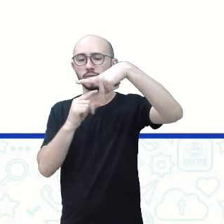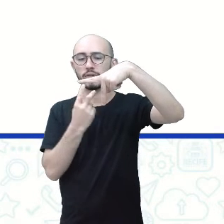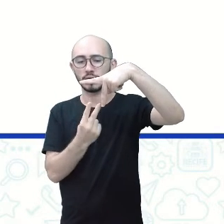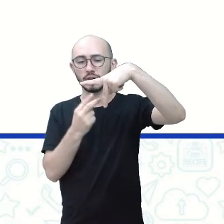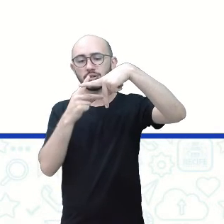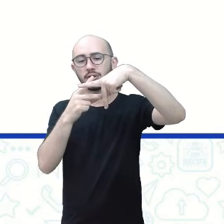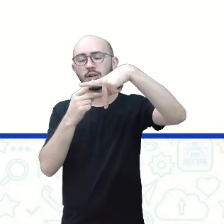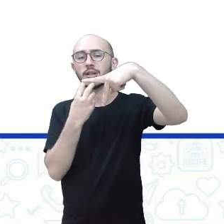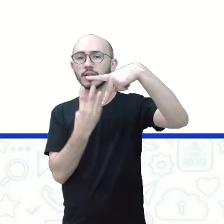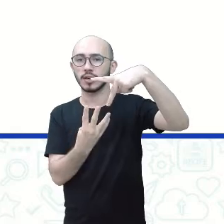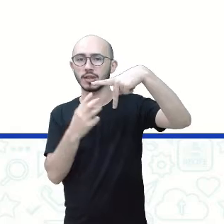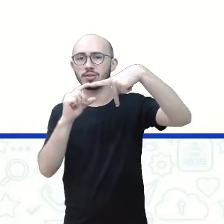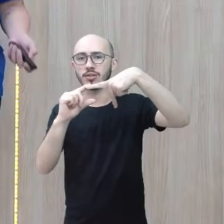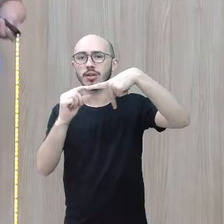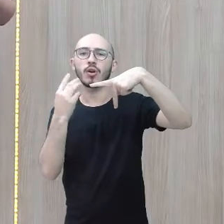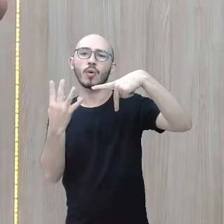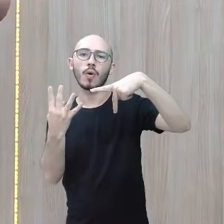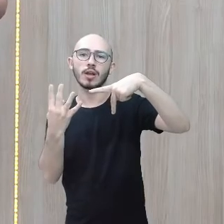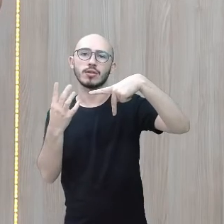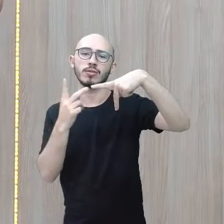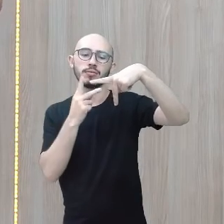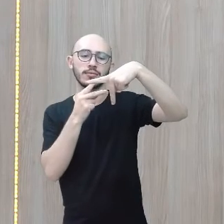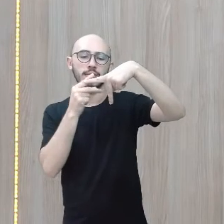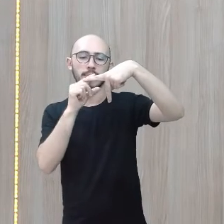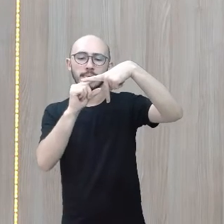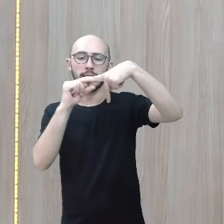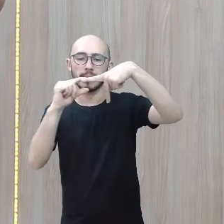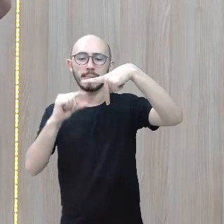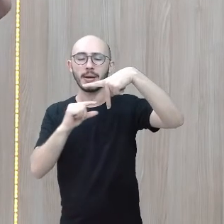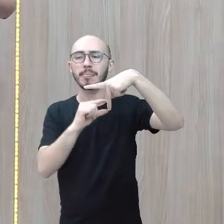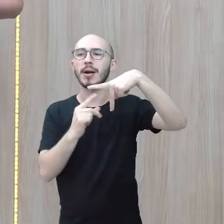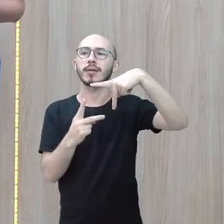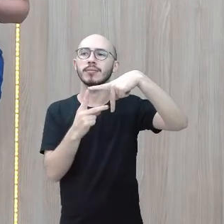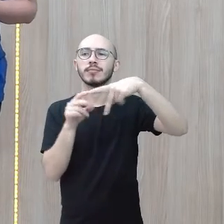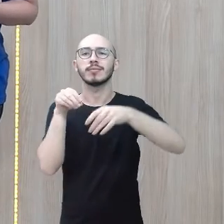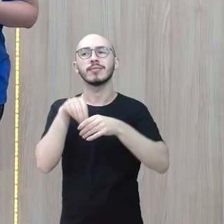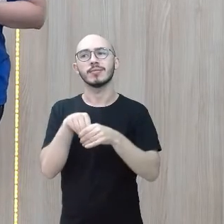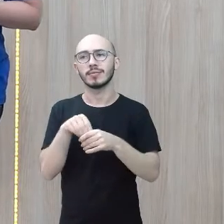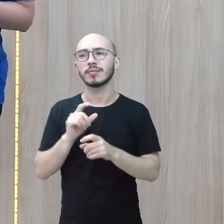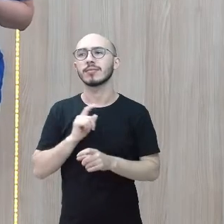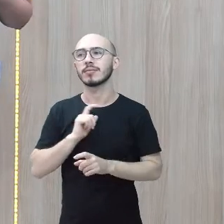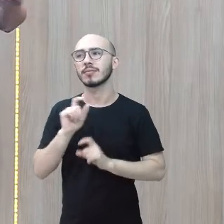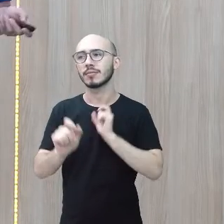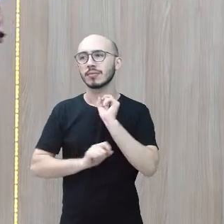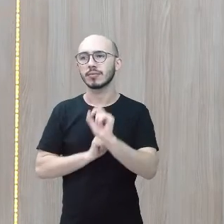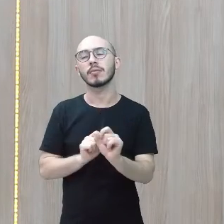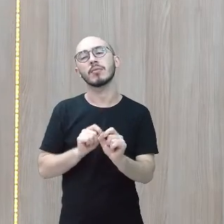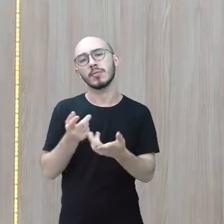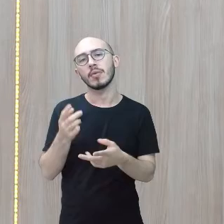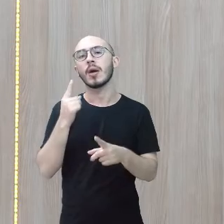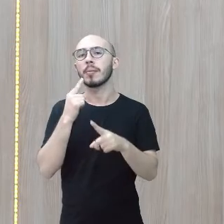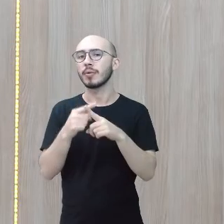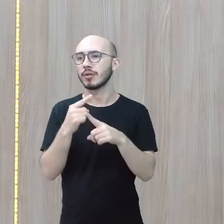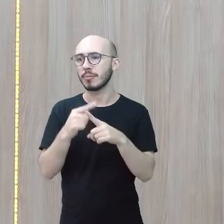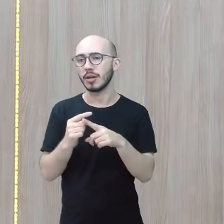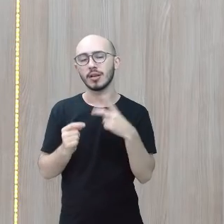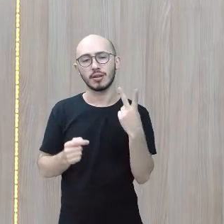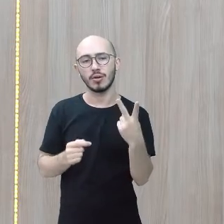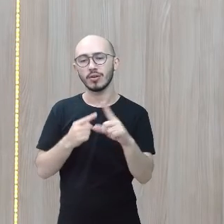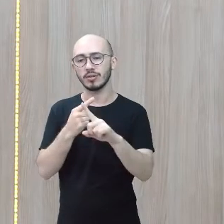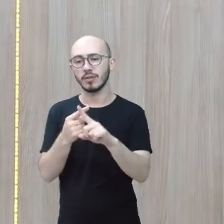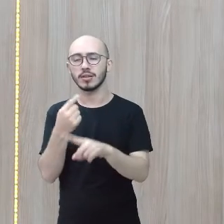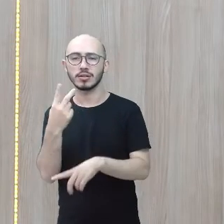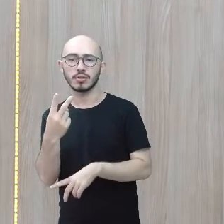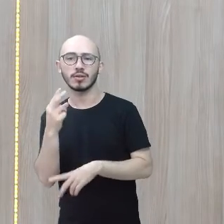4 quadrados. Se a gente possui um quadrado com lados 2 e 2, quando a gente multiplica 2 vezes 2 vai dar igual a